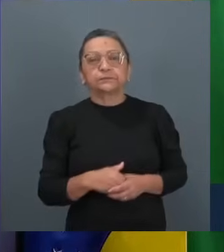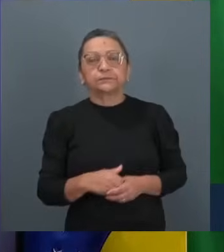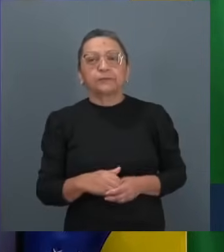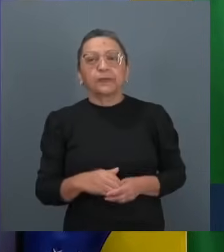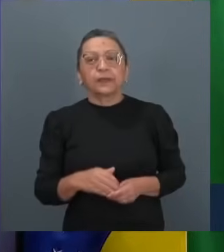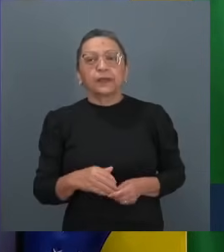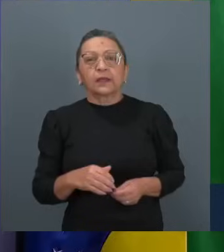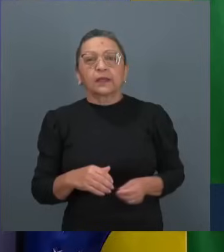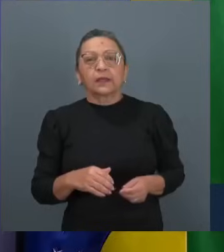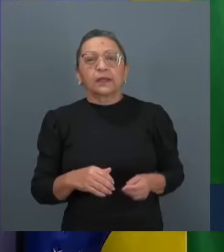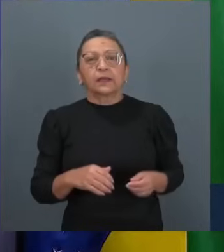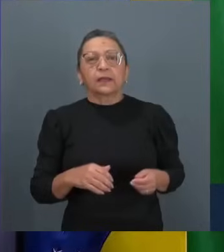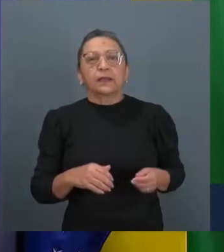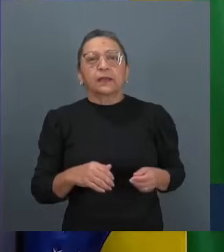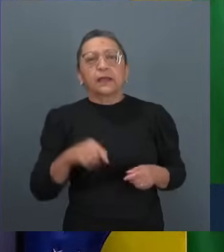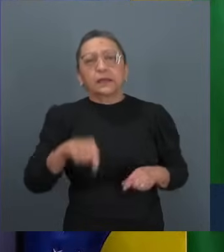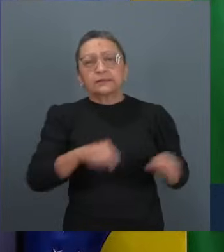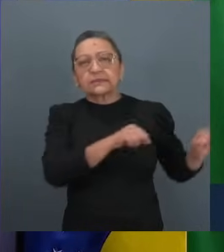essa semana